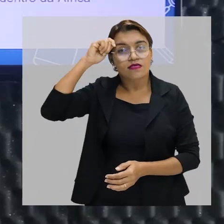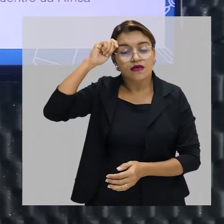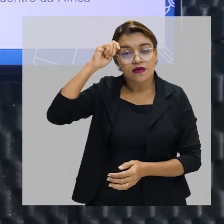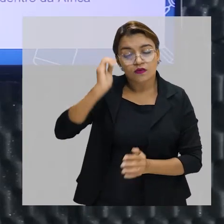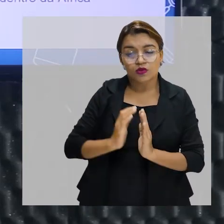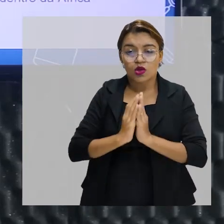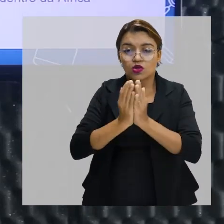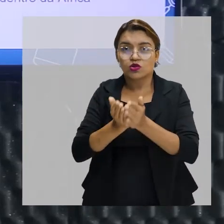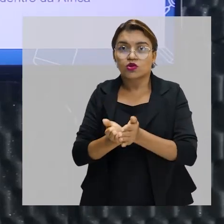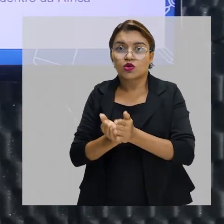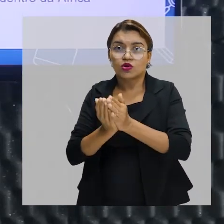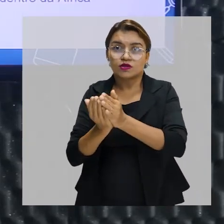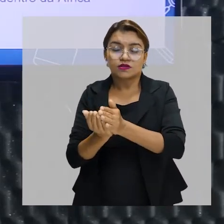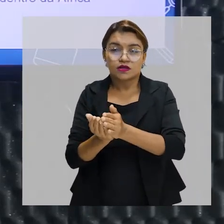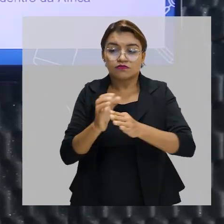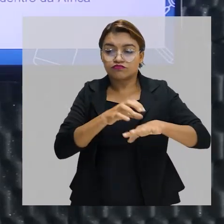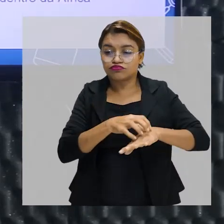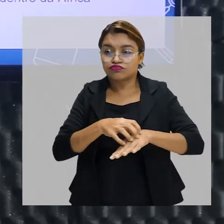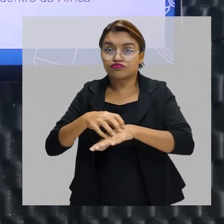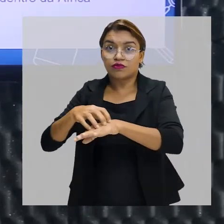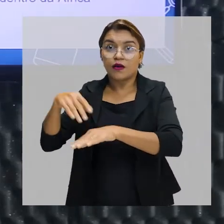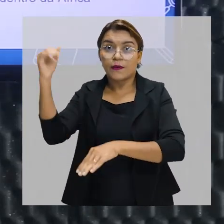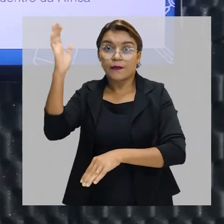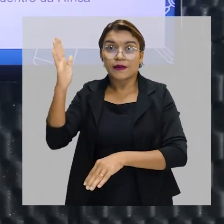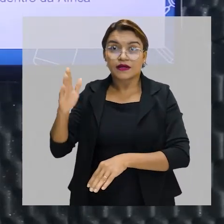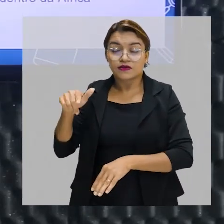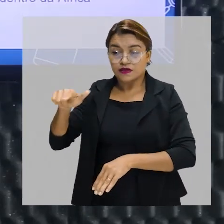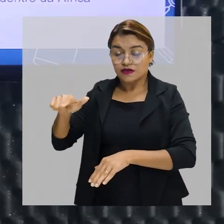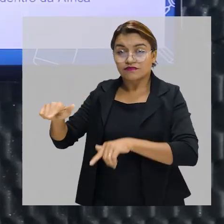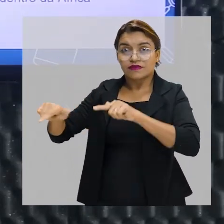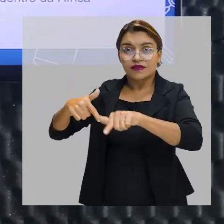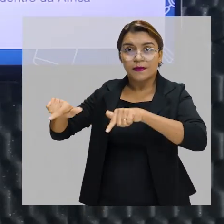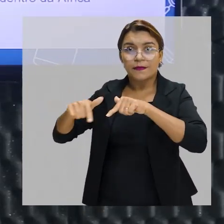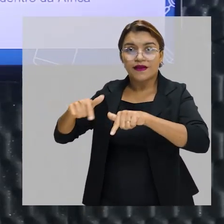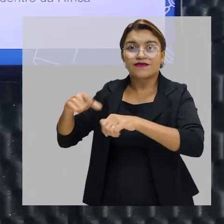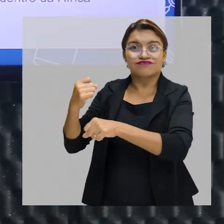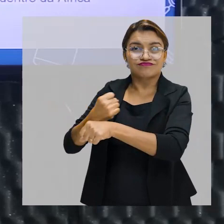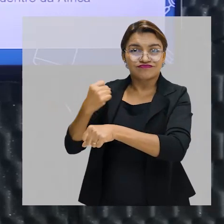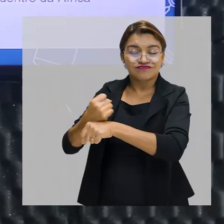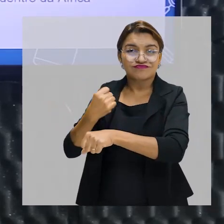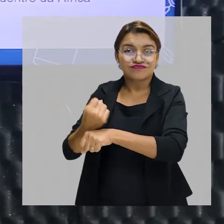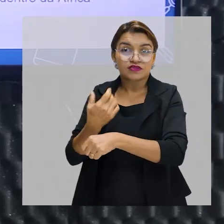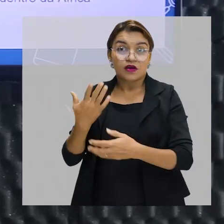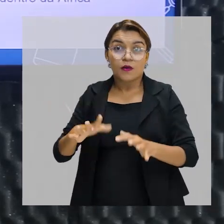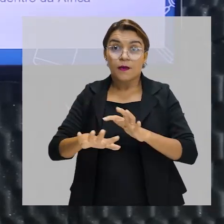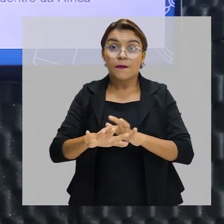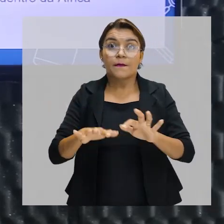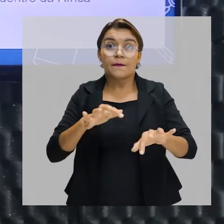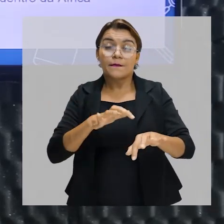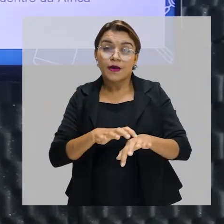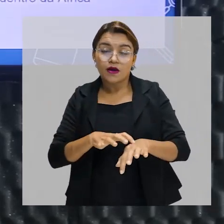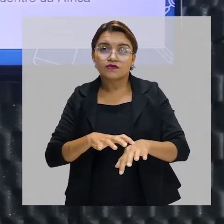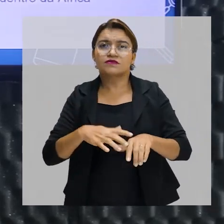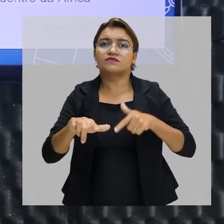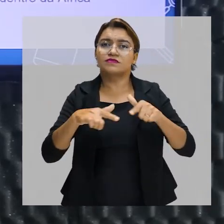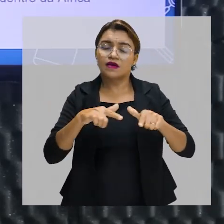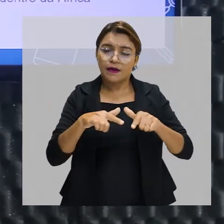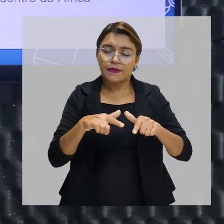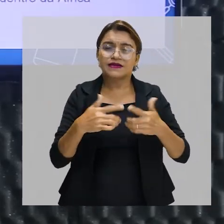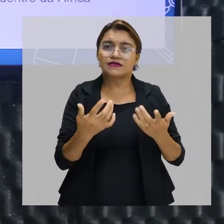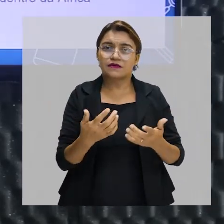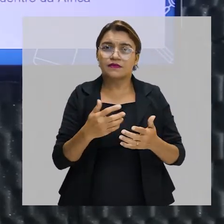o Brasil, para trabalhar aqui, para construir. Então, mãos esculturais, vamos pensando logo